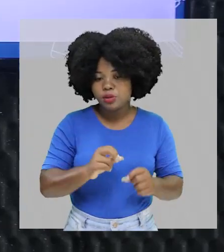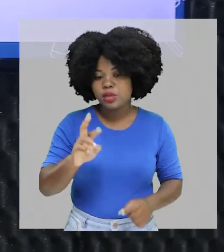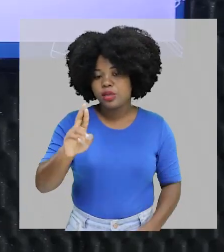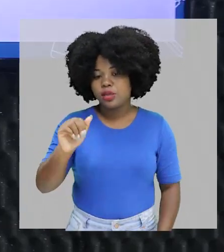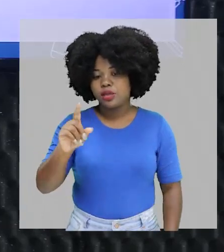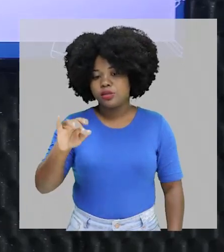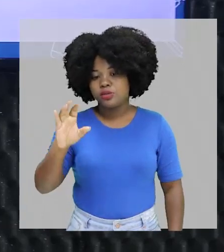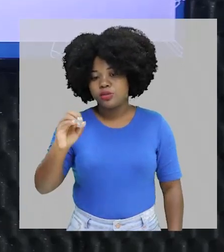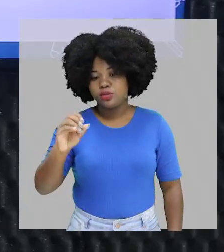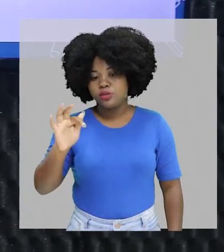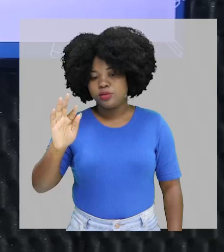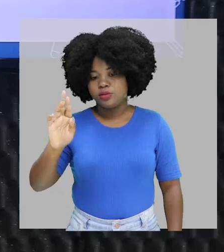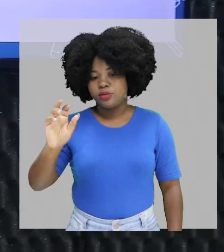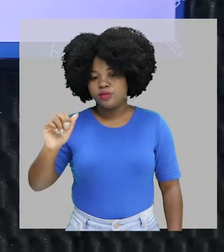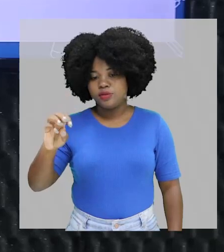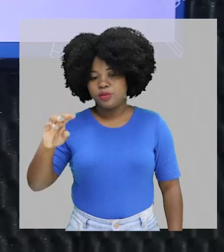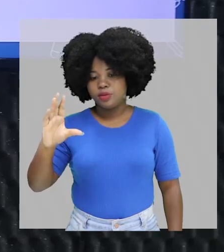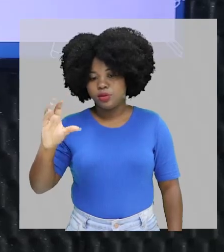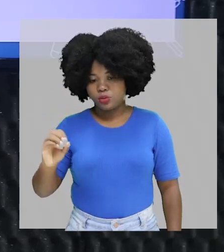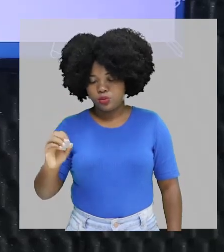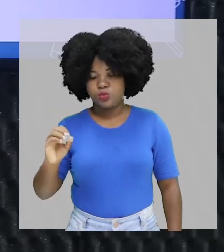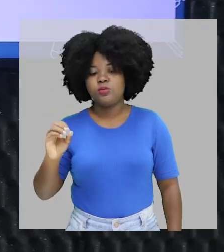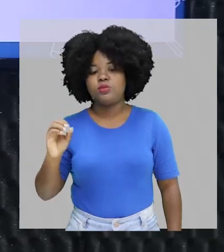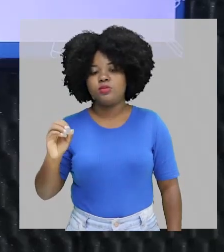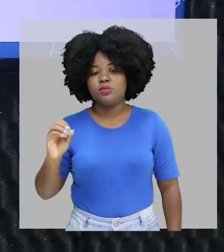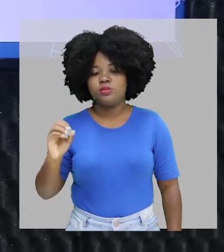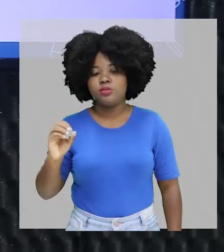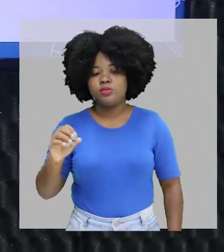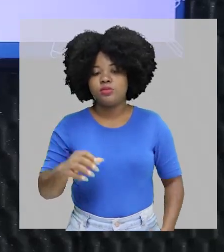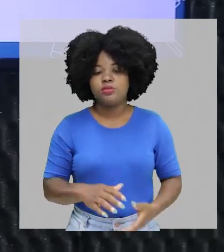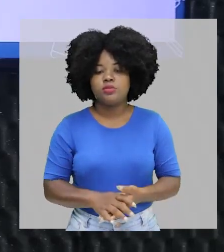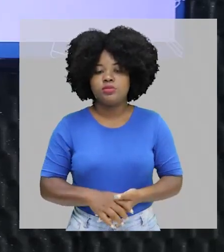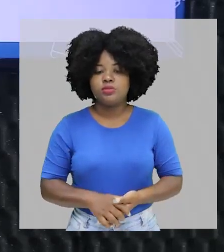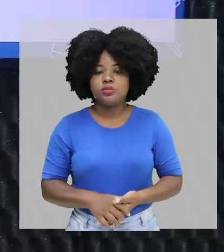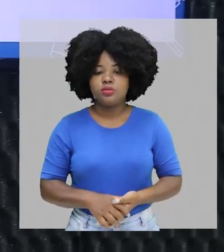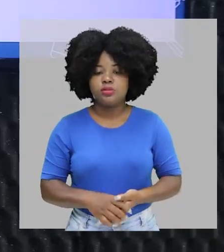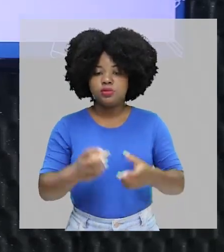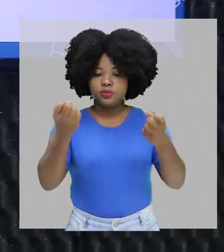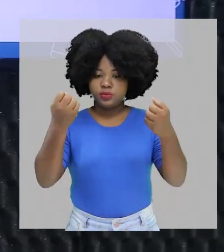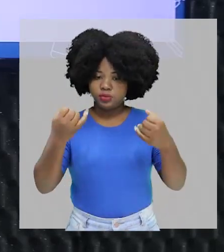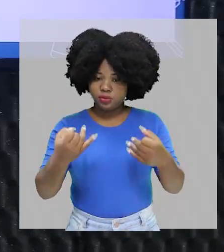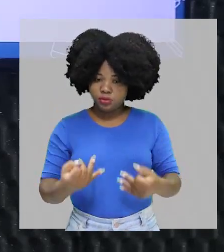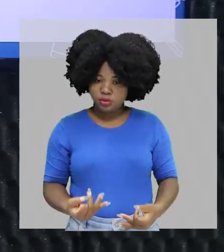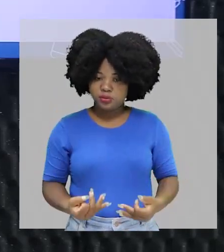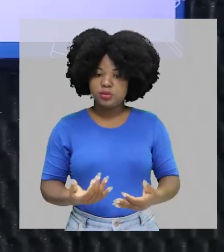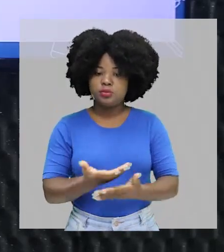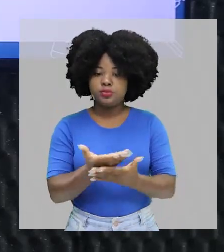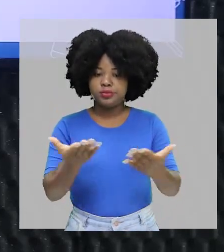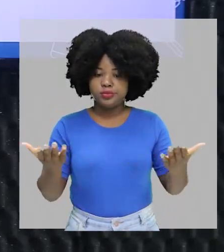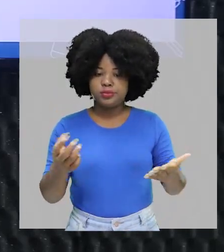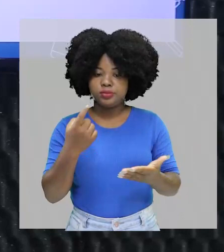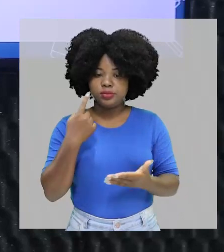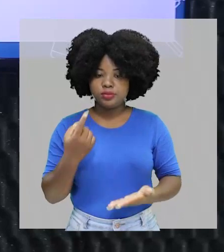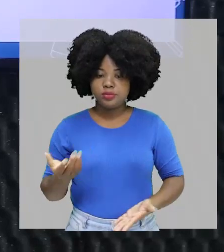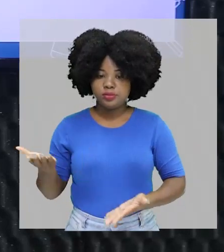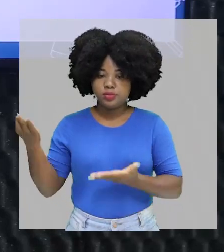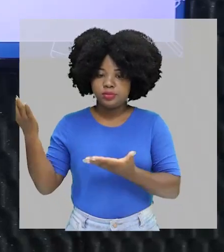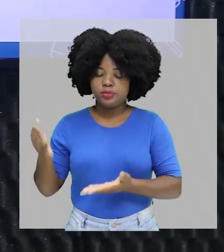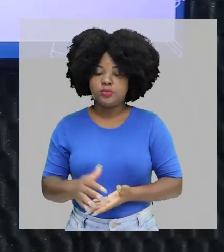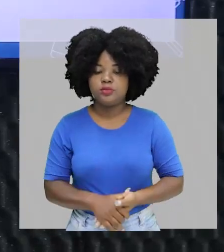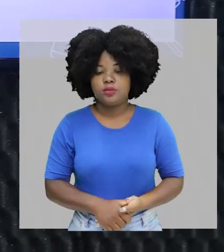Ele é um radioisótopo e vamos já comentar sobre esse termo, radioisótopos.